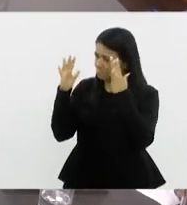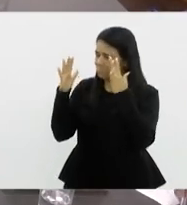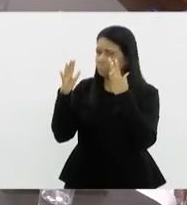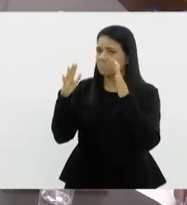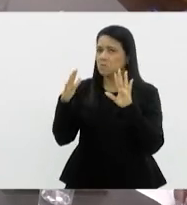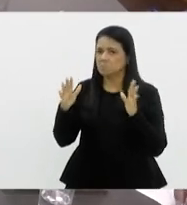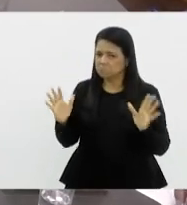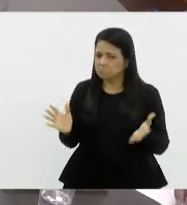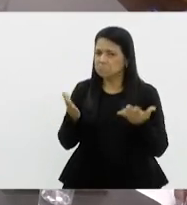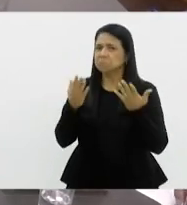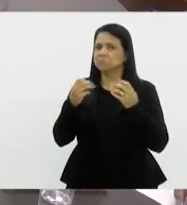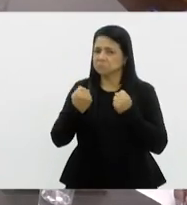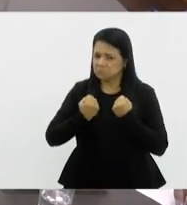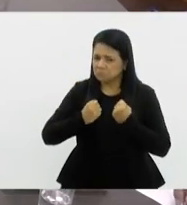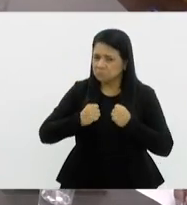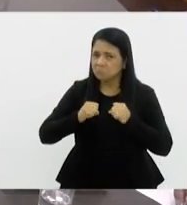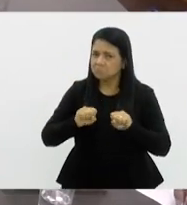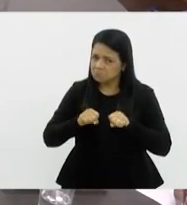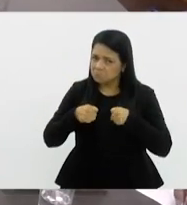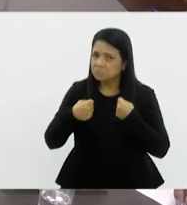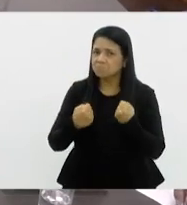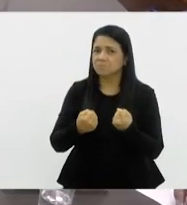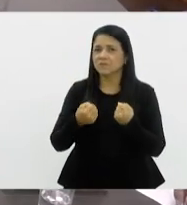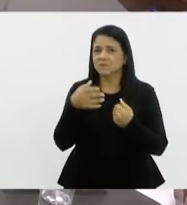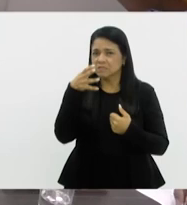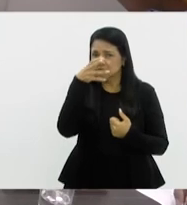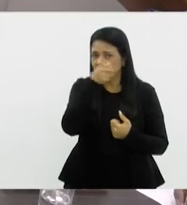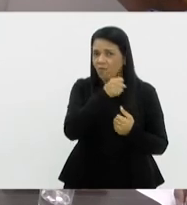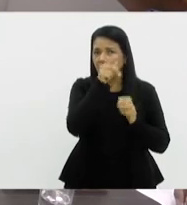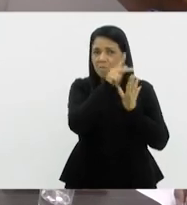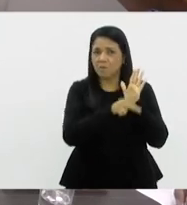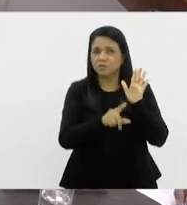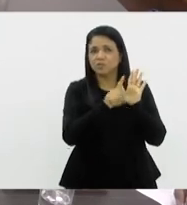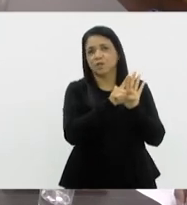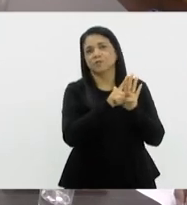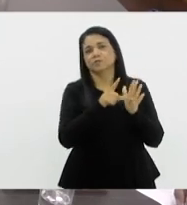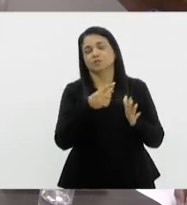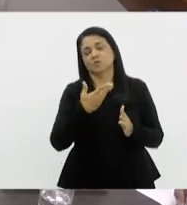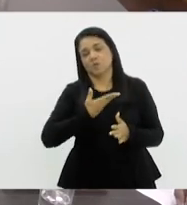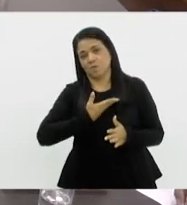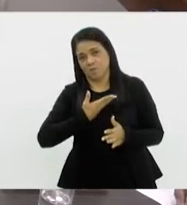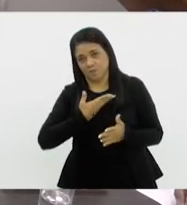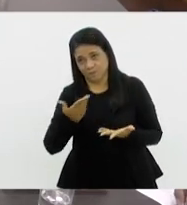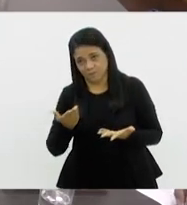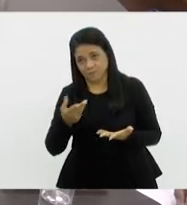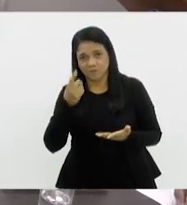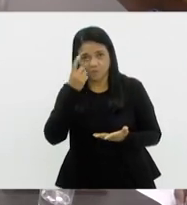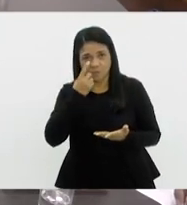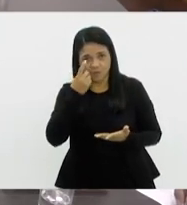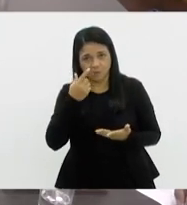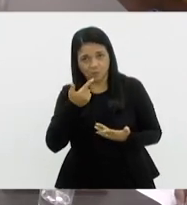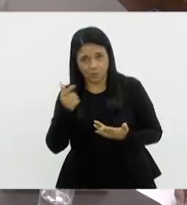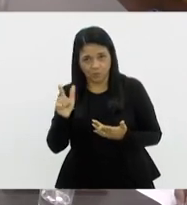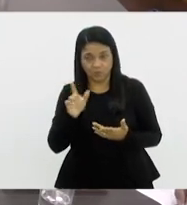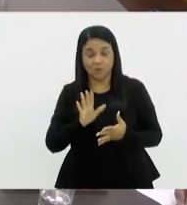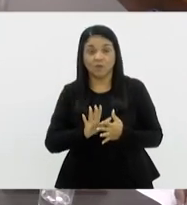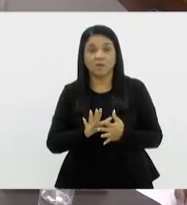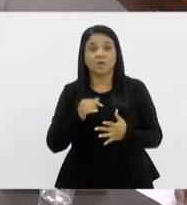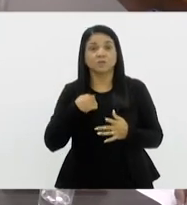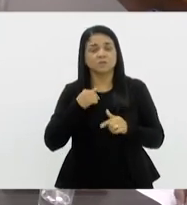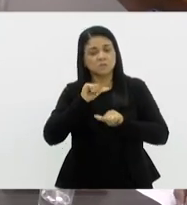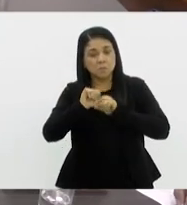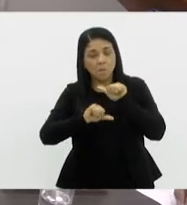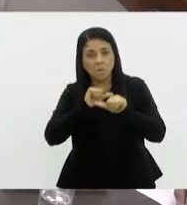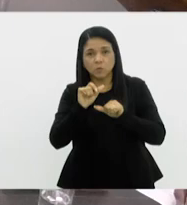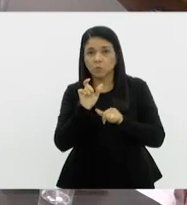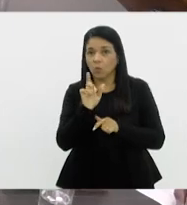o seu esforço sempre de tentar salvar projetos de colegas. Agora, projeto de dia, quando a gente faz emenda para mudar a denominação do